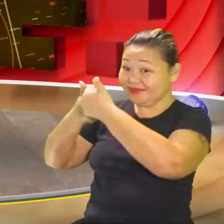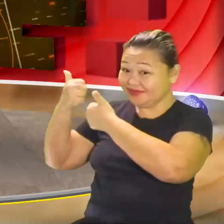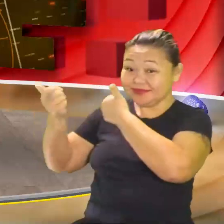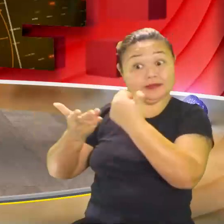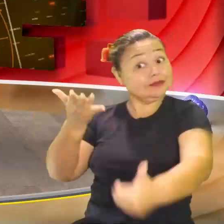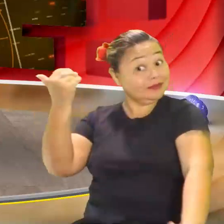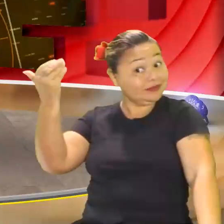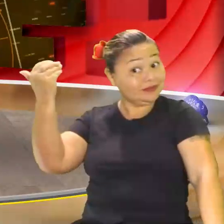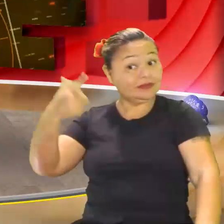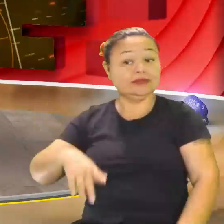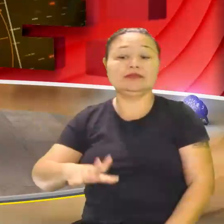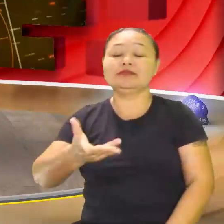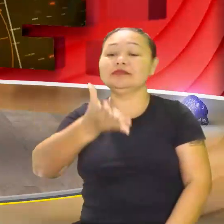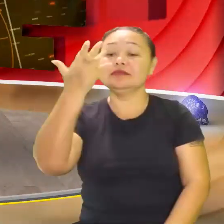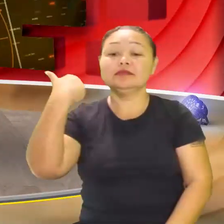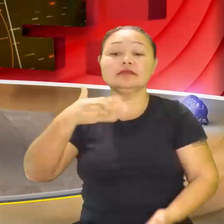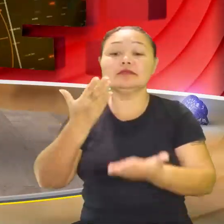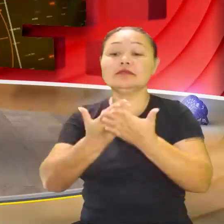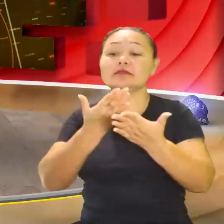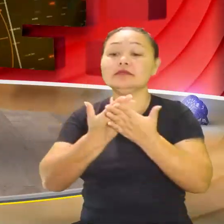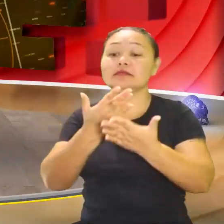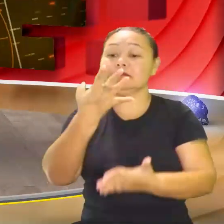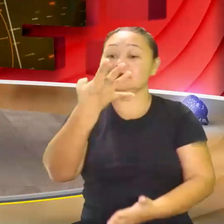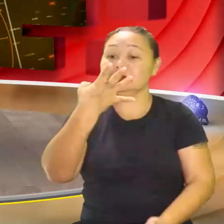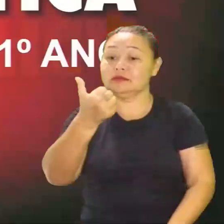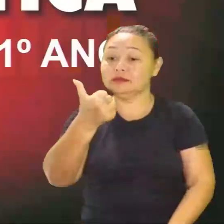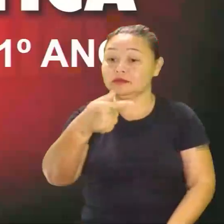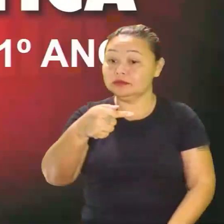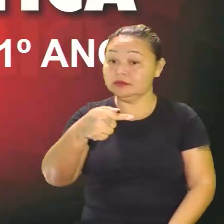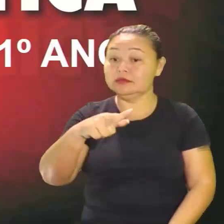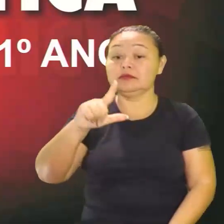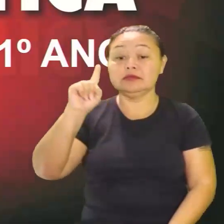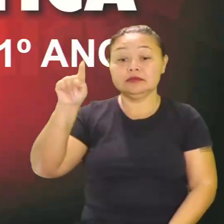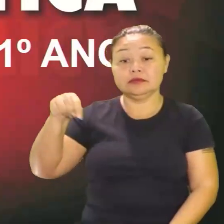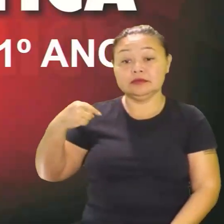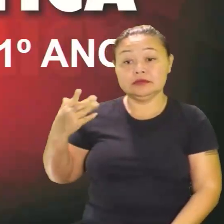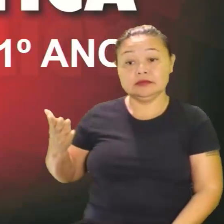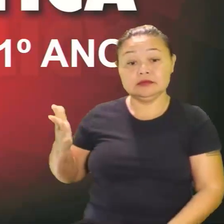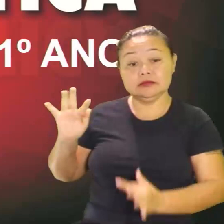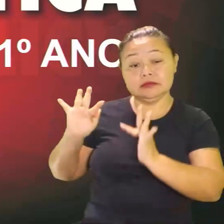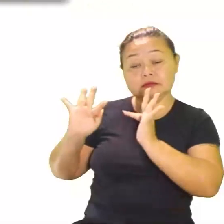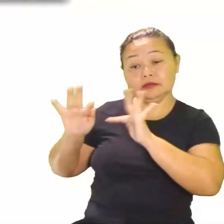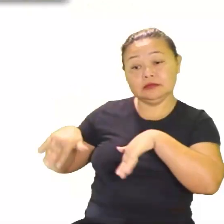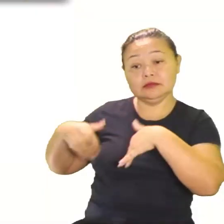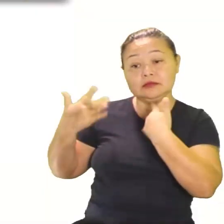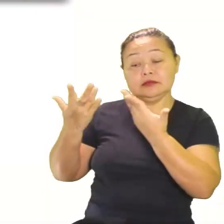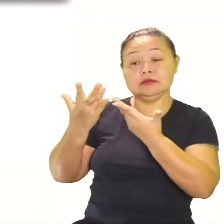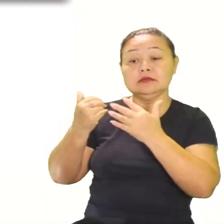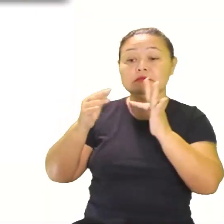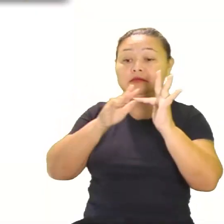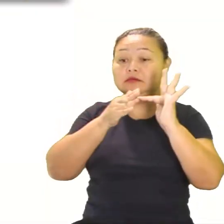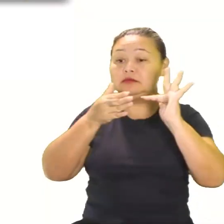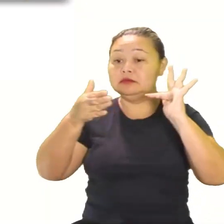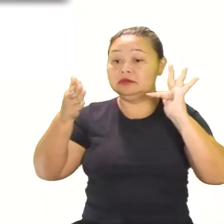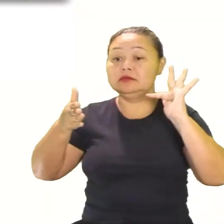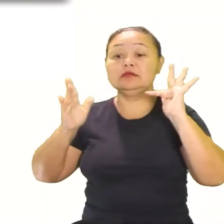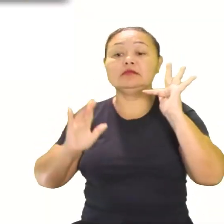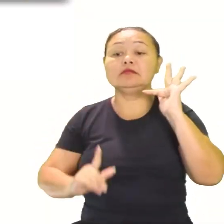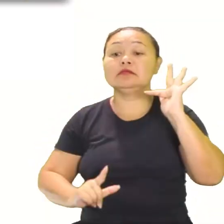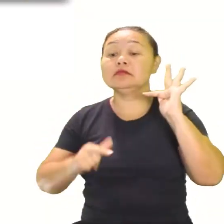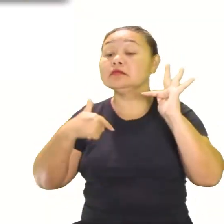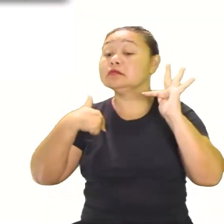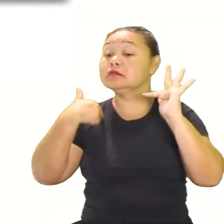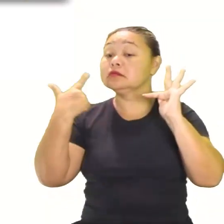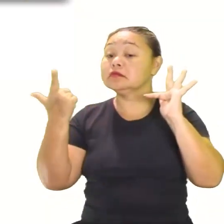Aldelina, bora lá? Então a gente vai para a aula de número 47, onde a gente vai finalizar aí o assunto da função